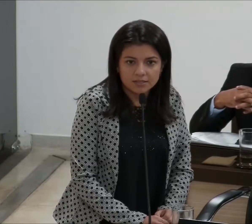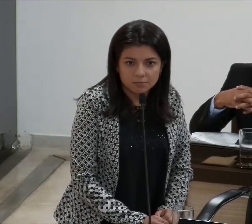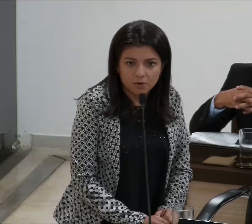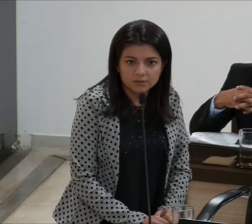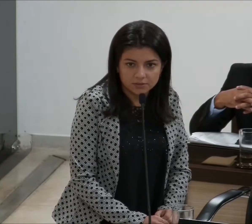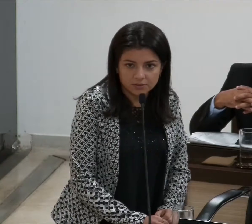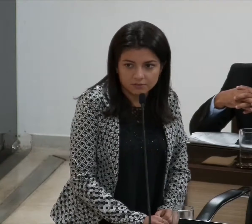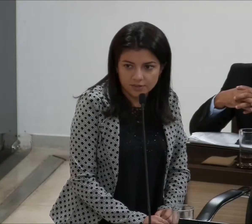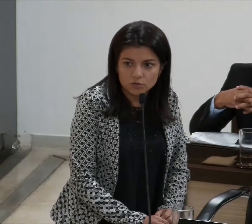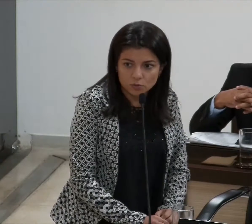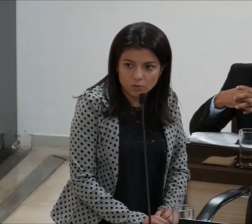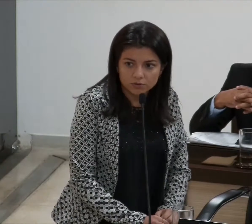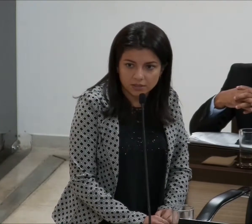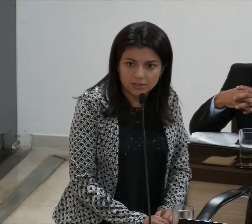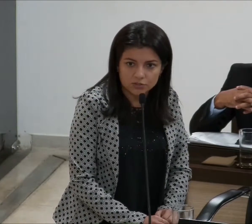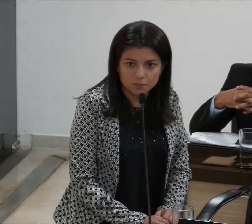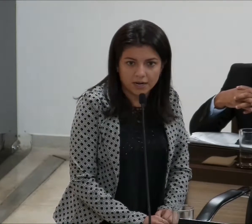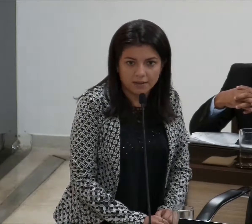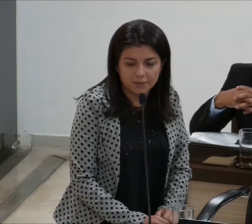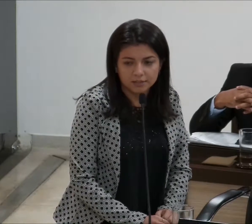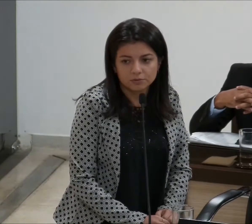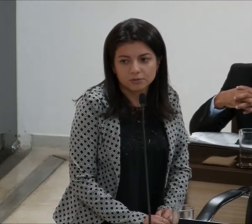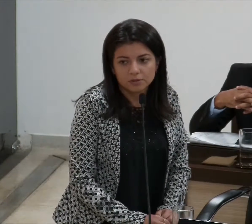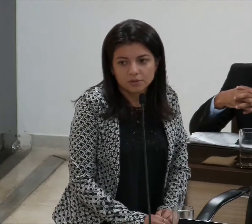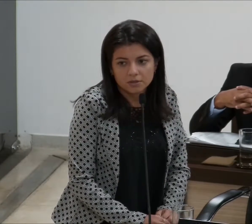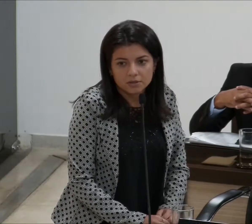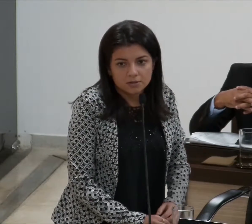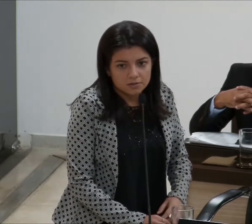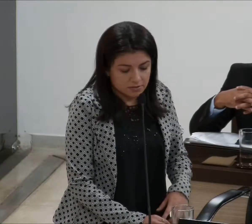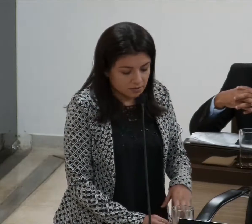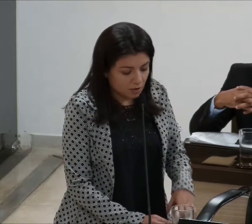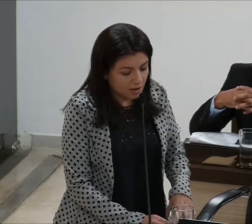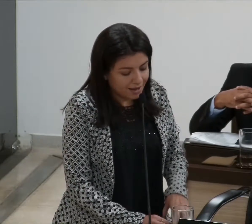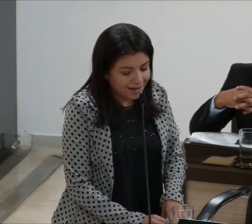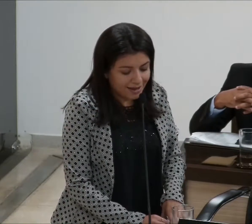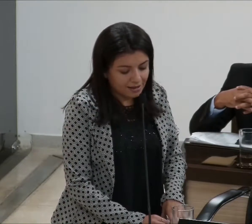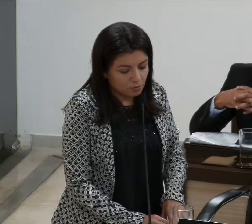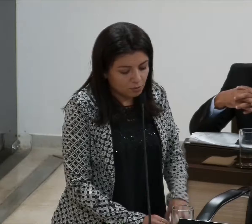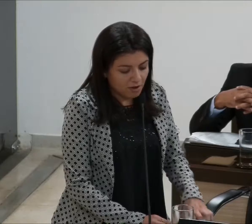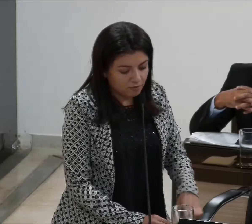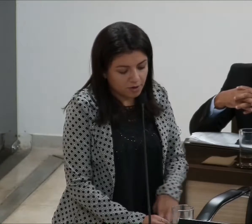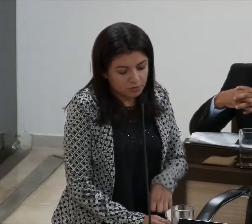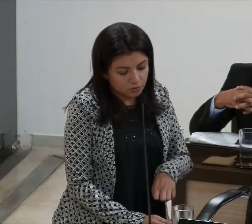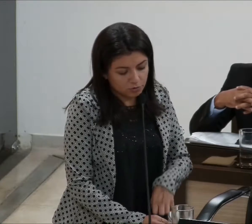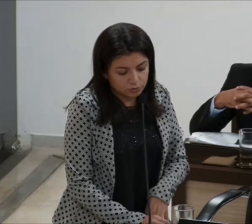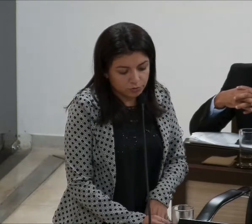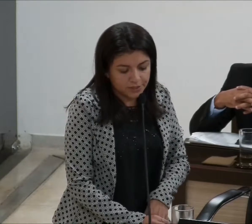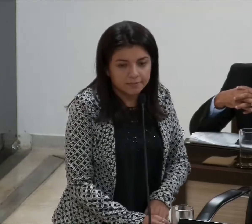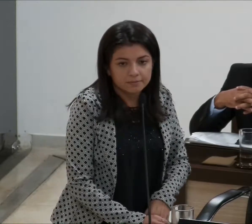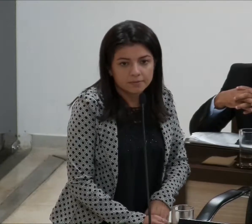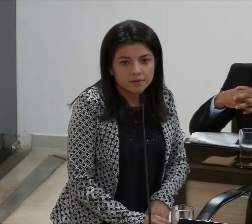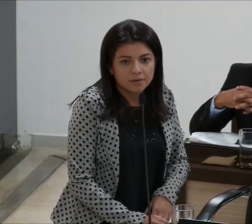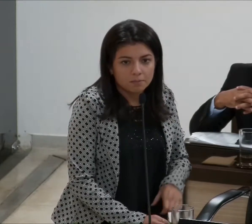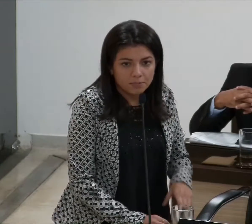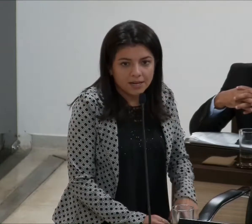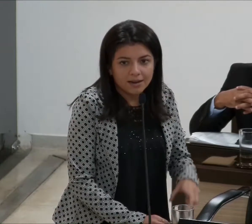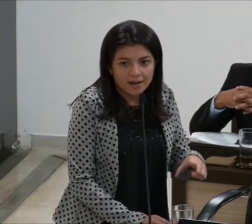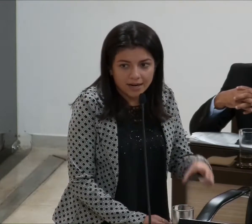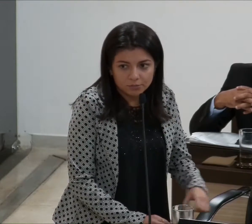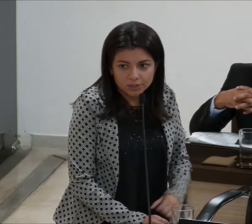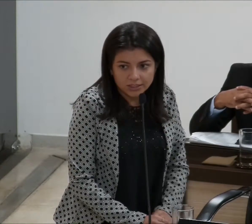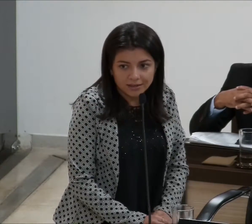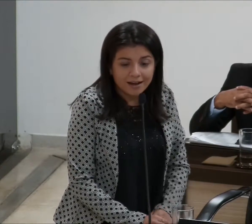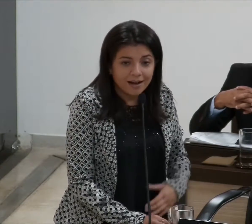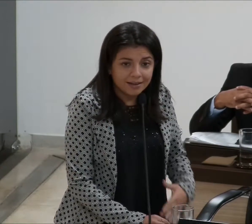rivalidade que se mostra vez ou outra neste parlamento, só há uma forma de construir,